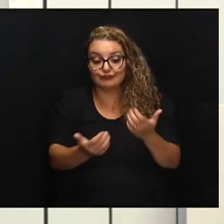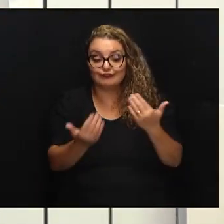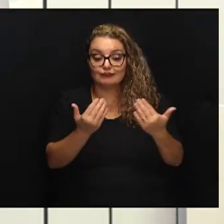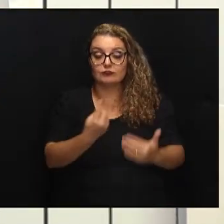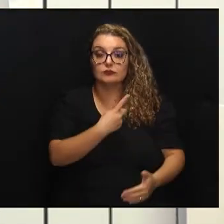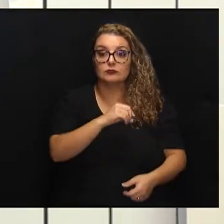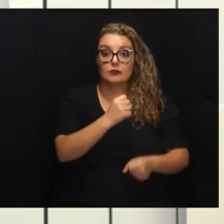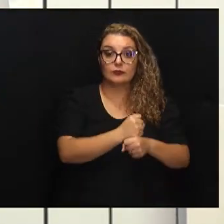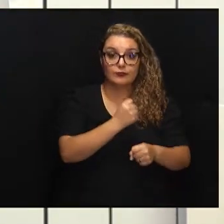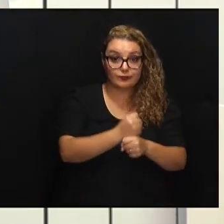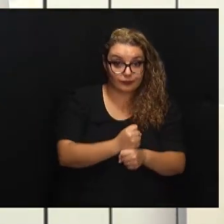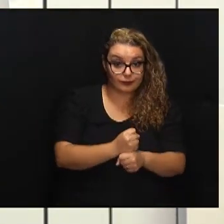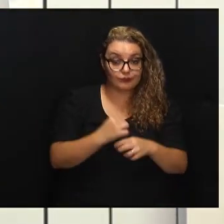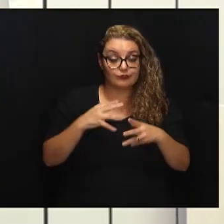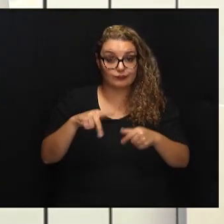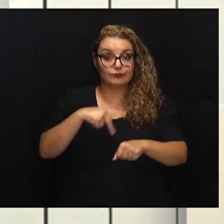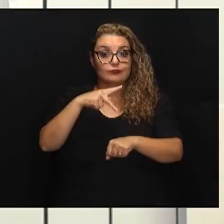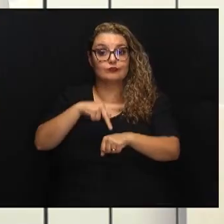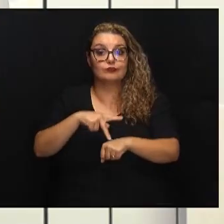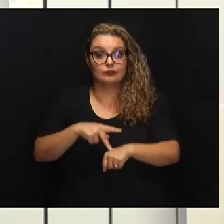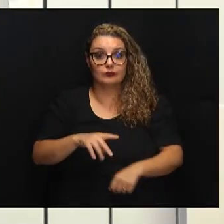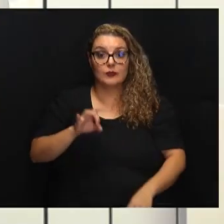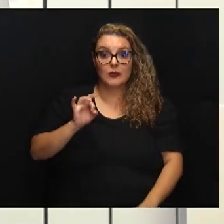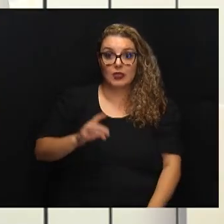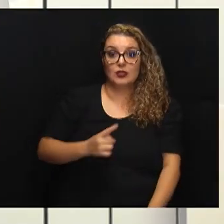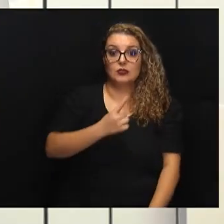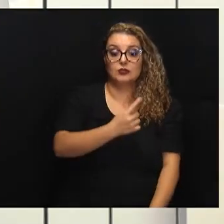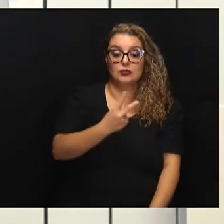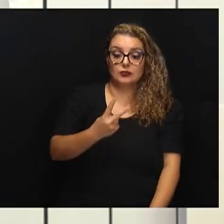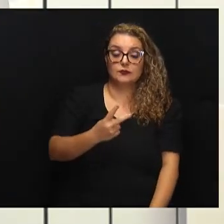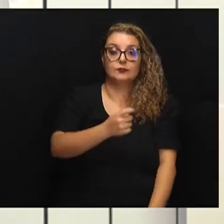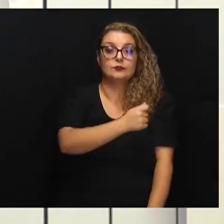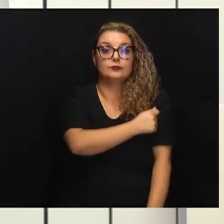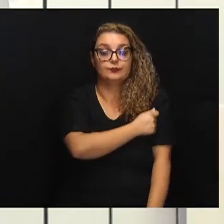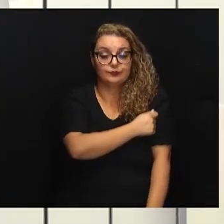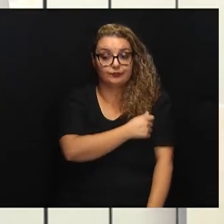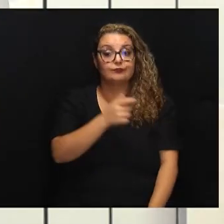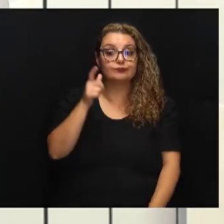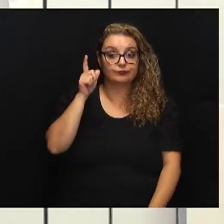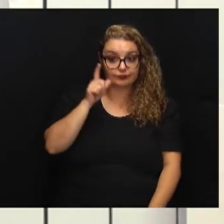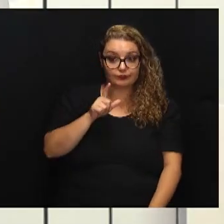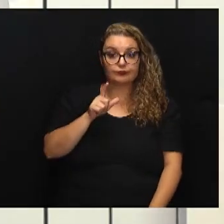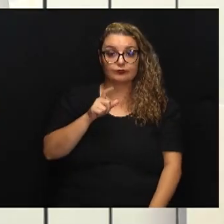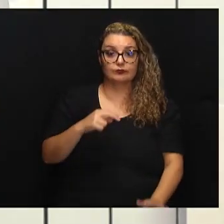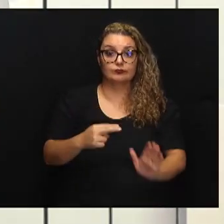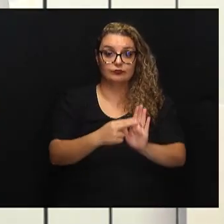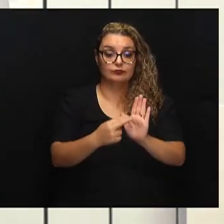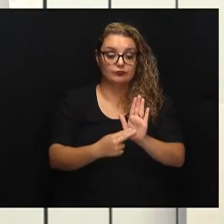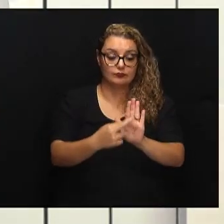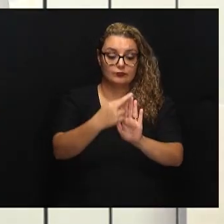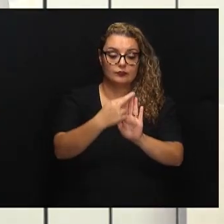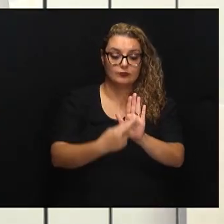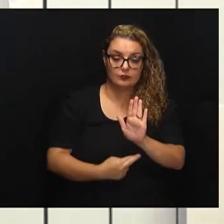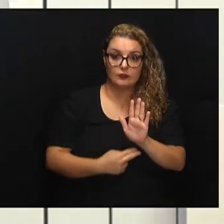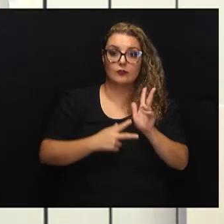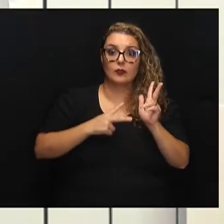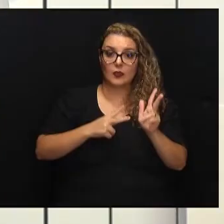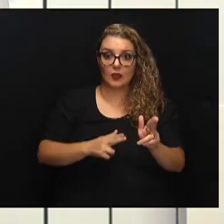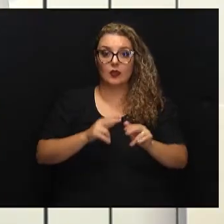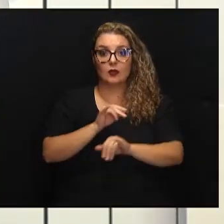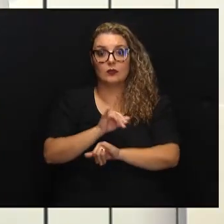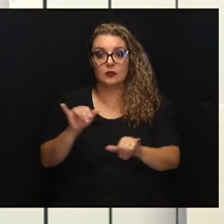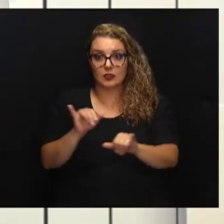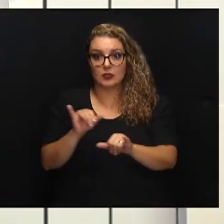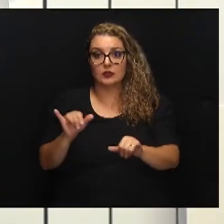anos. Em todo o país, apenas 12 alunos conseguiram esta nota na redação, conforme foi divulgado